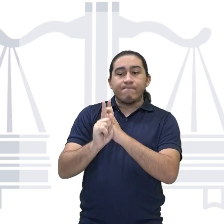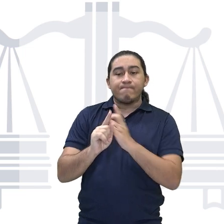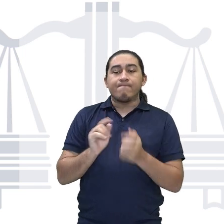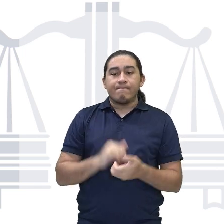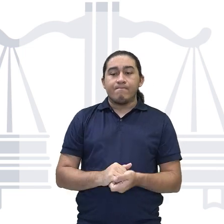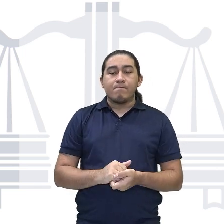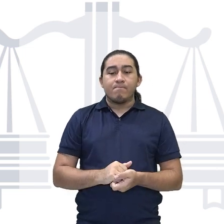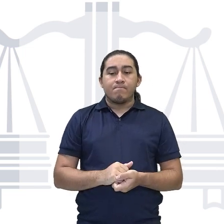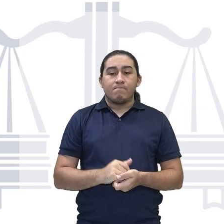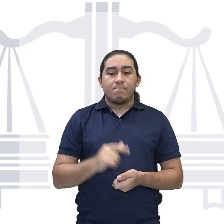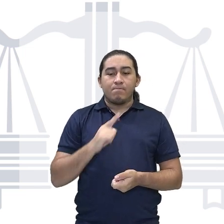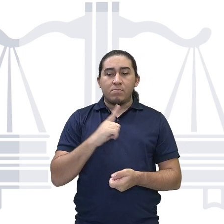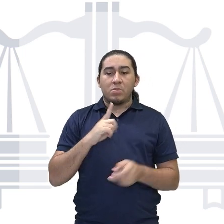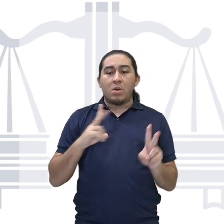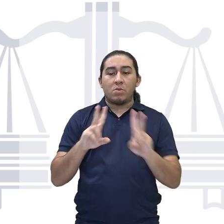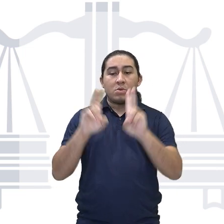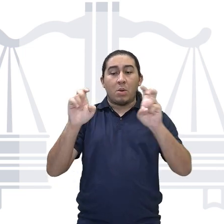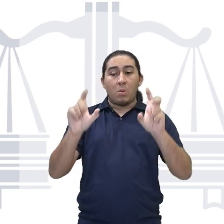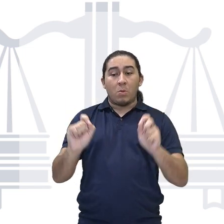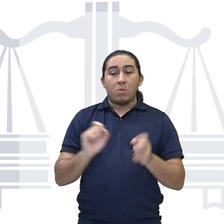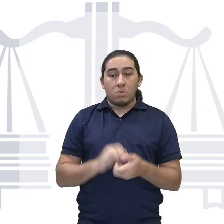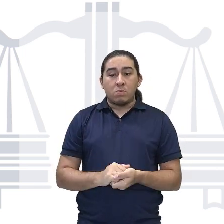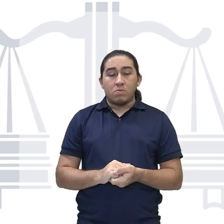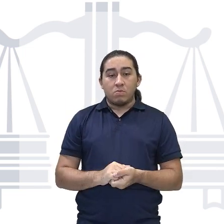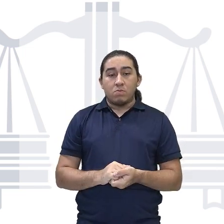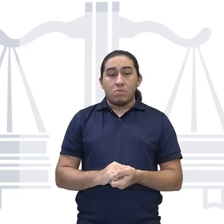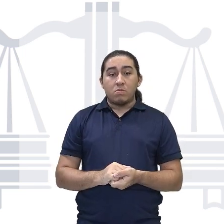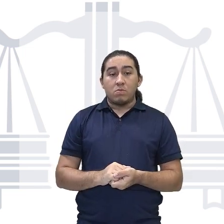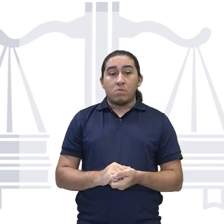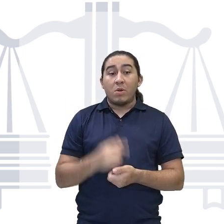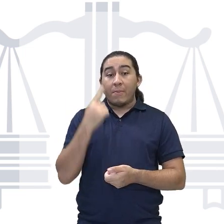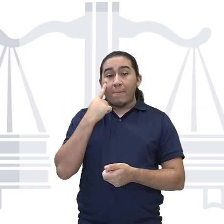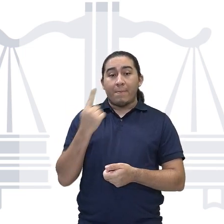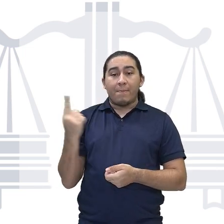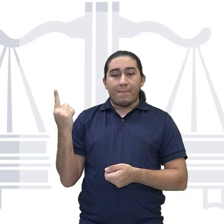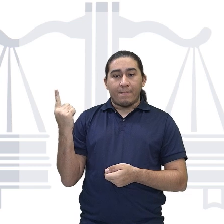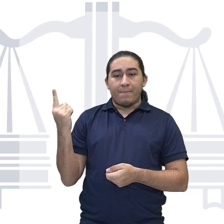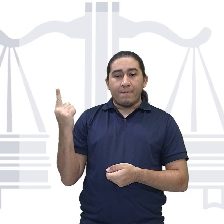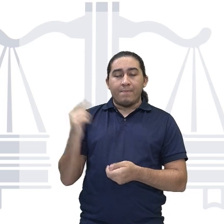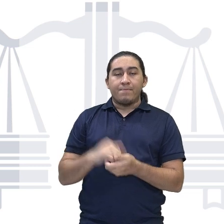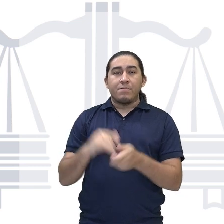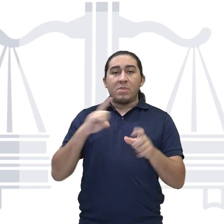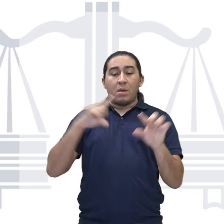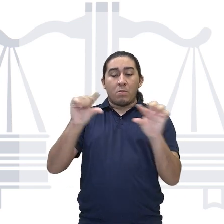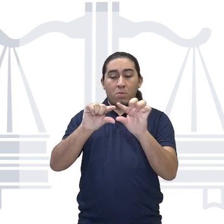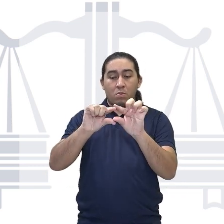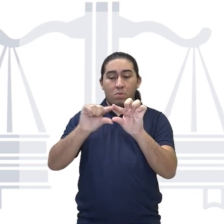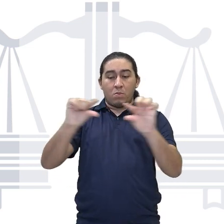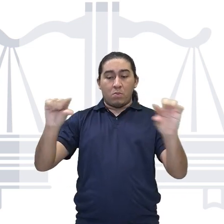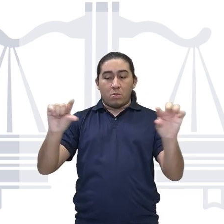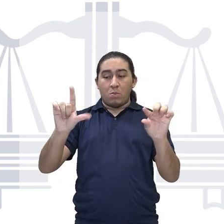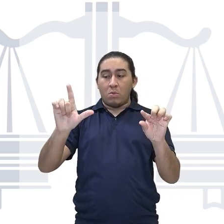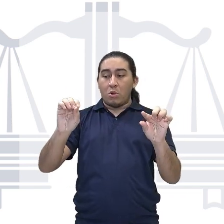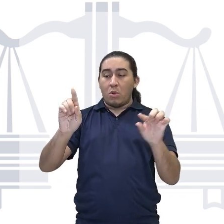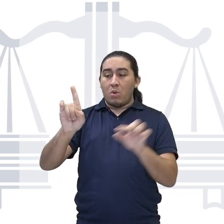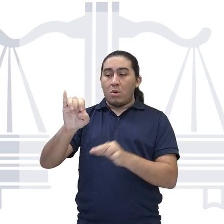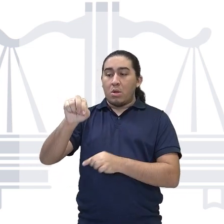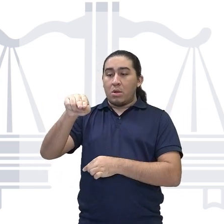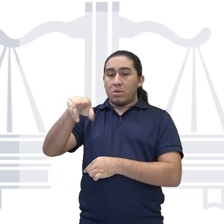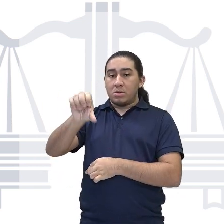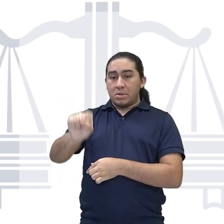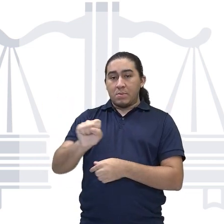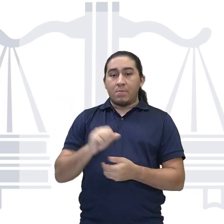gente vai falar sobre os logins, finalmente os logins de 2025. Então, tá aí os tópicos, olha só. Os procedimentos de